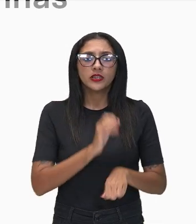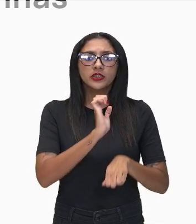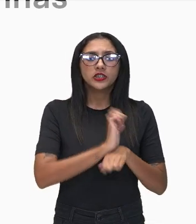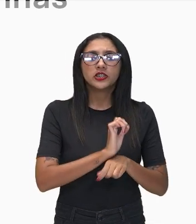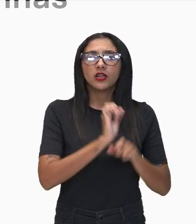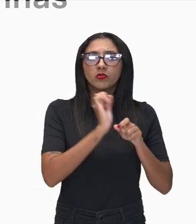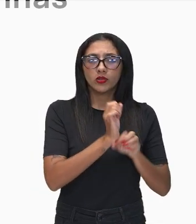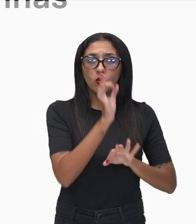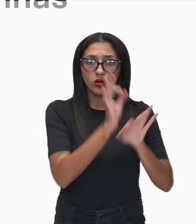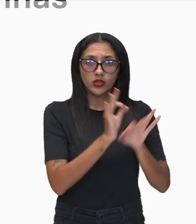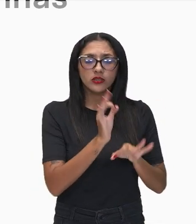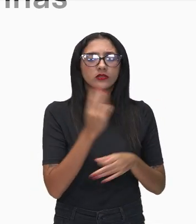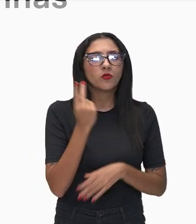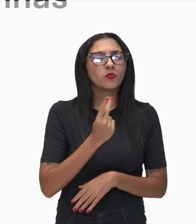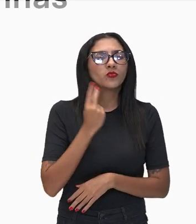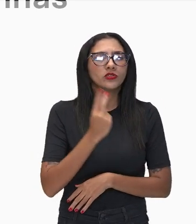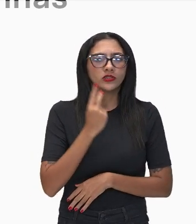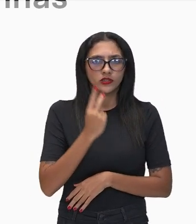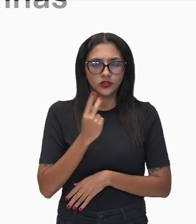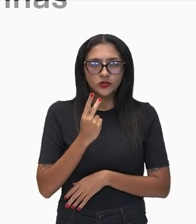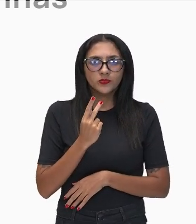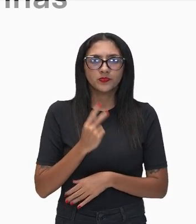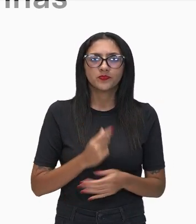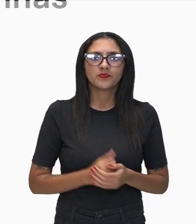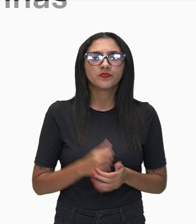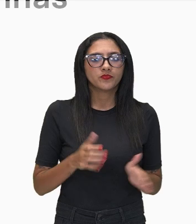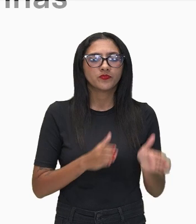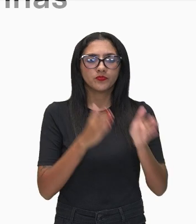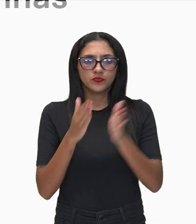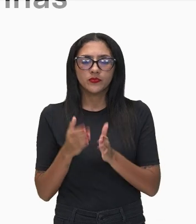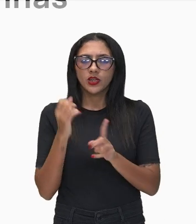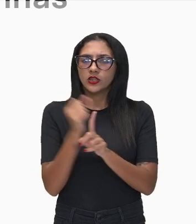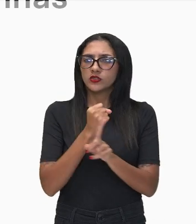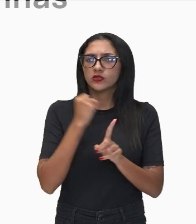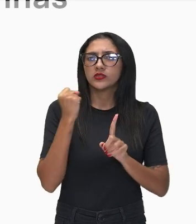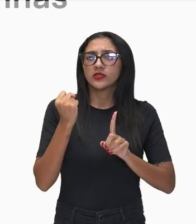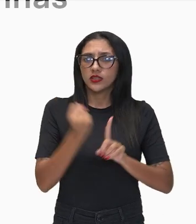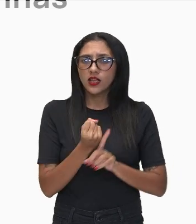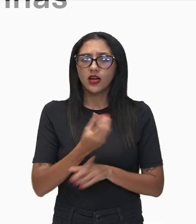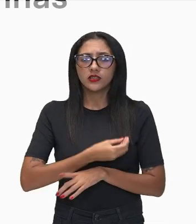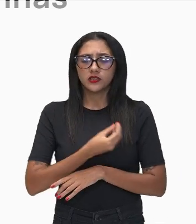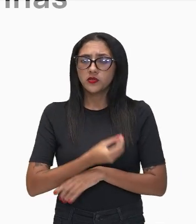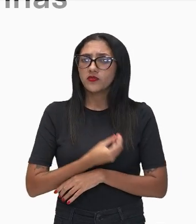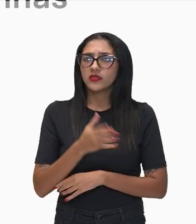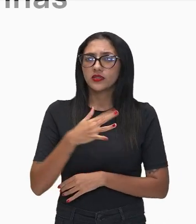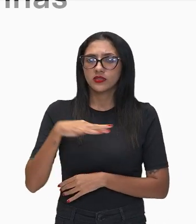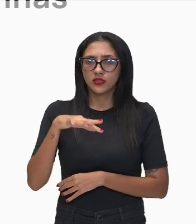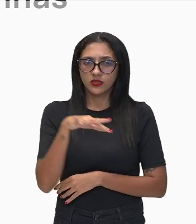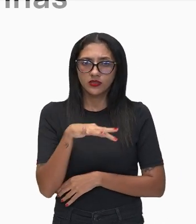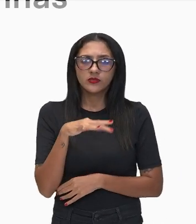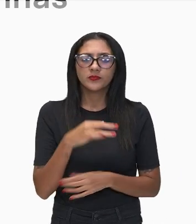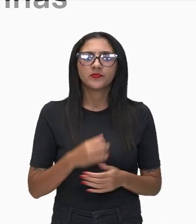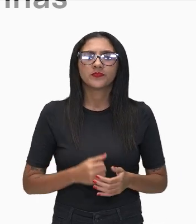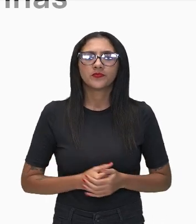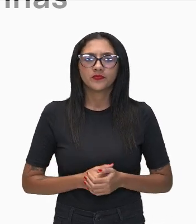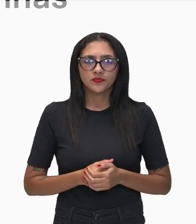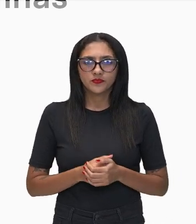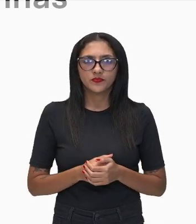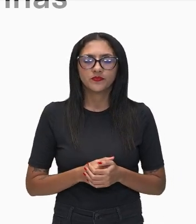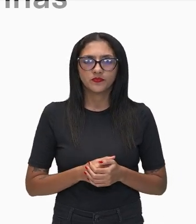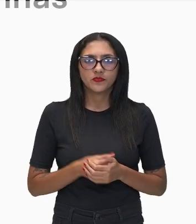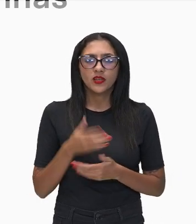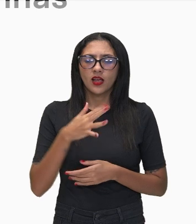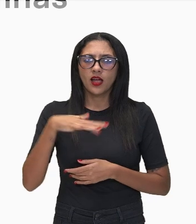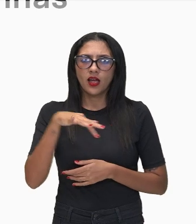jurídica, né, quando ele tem uma nação que ali habita aquele território e quando ele tem um território ali,